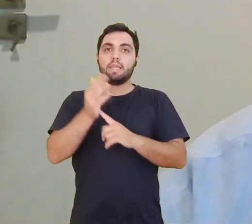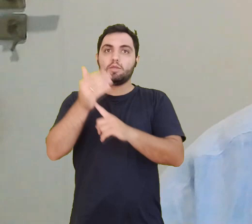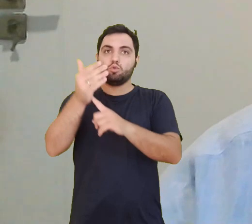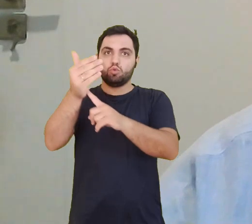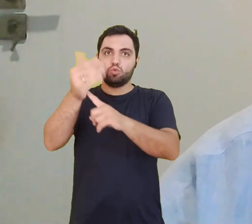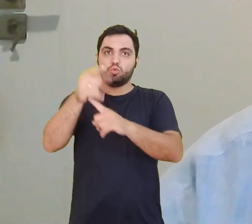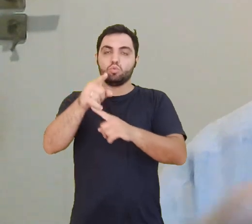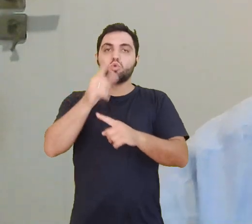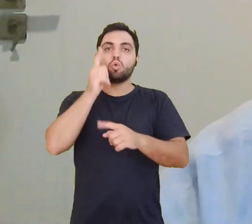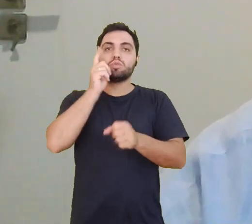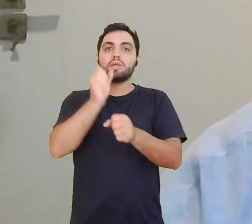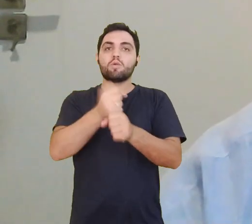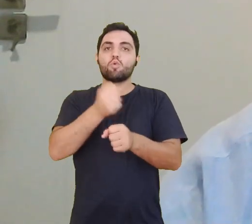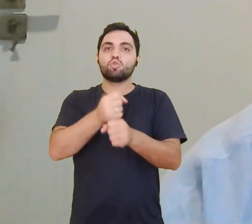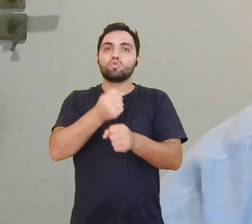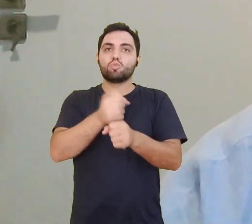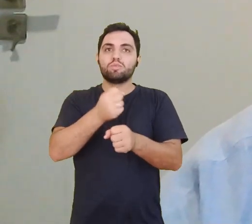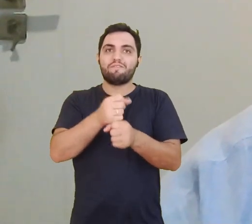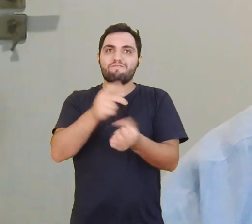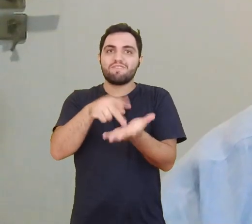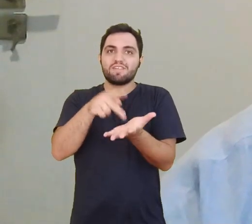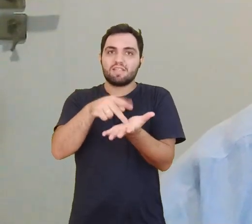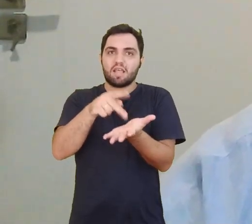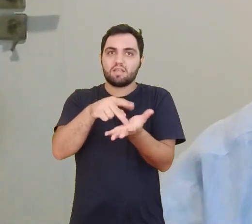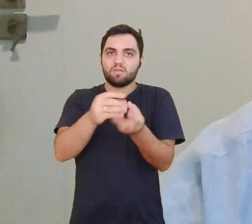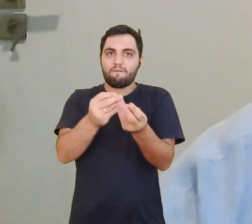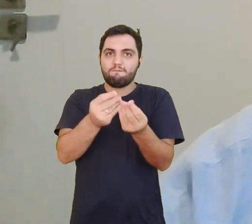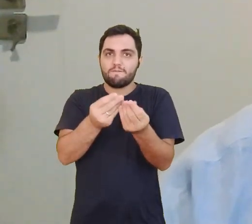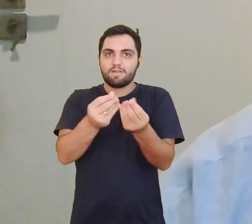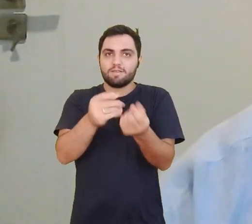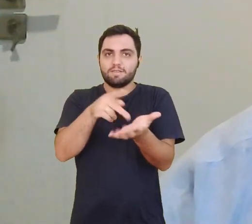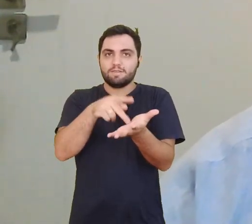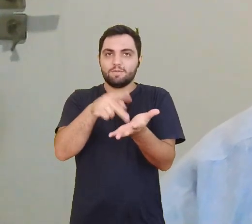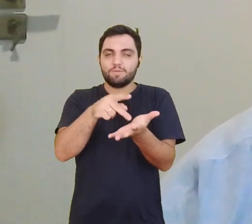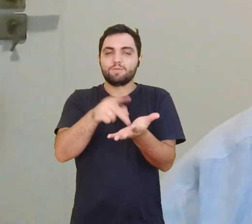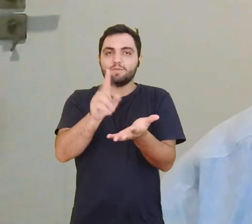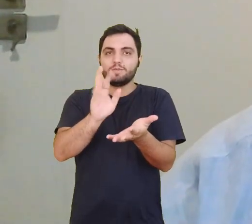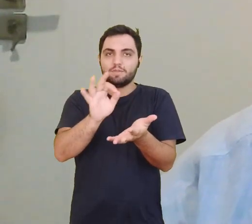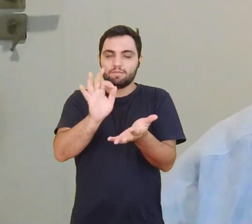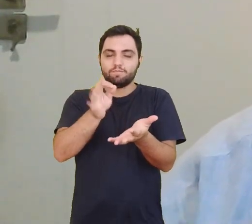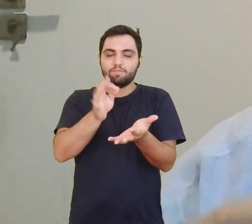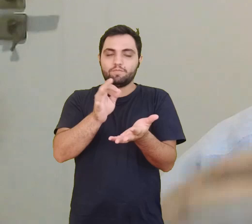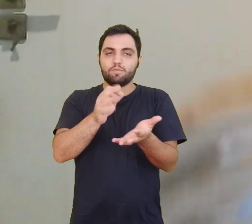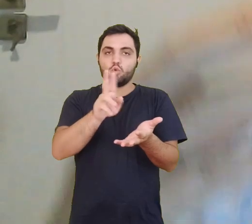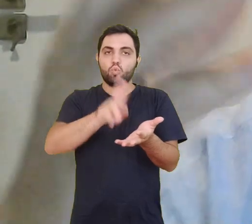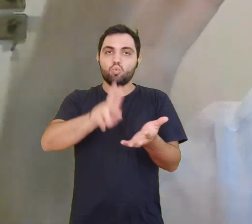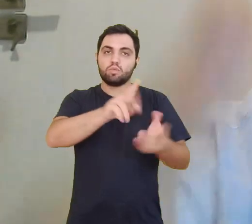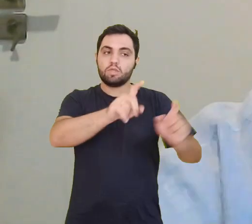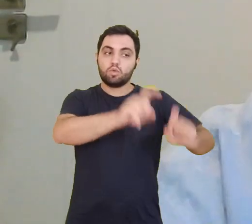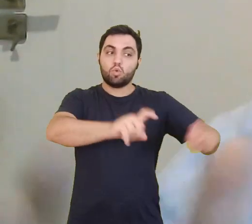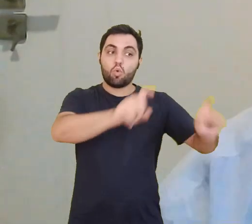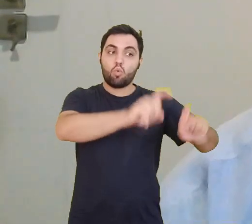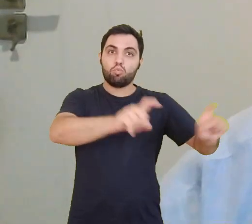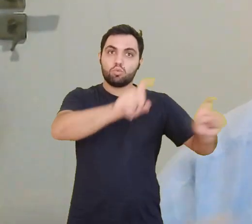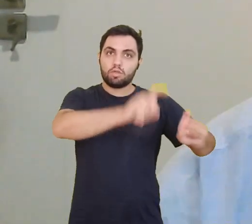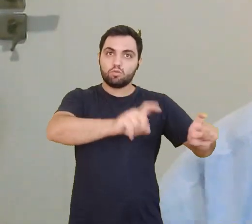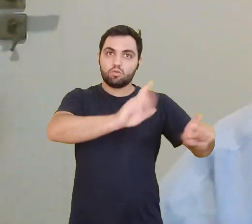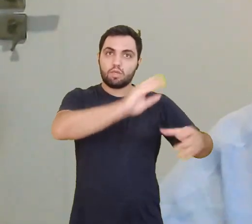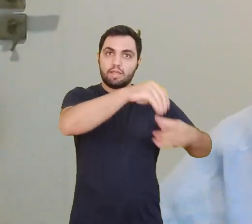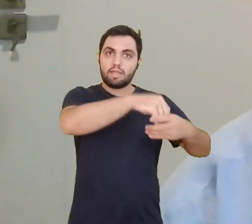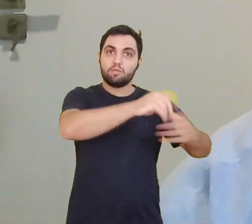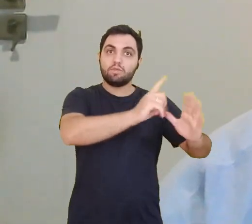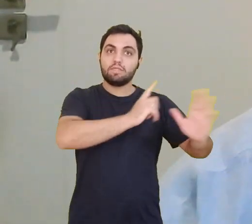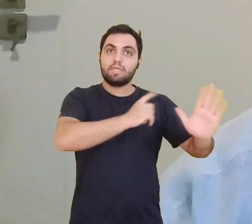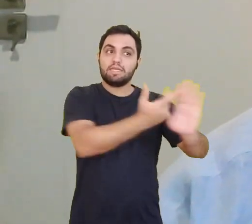construir fisicamente um objeto a partir de um modelo que está armazenado de